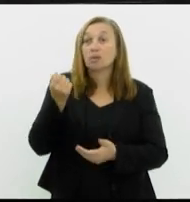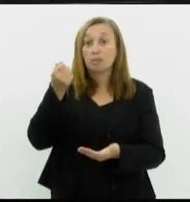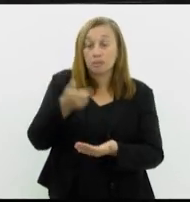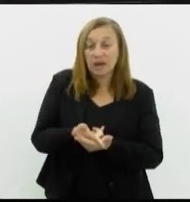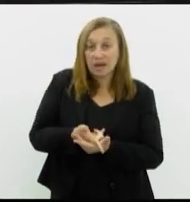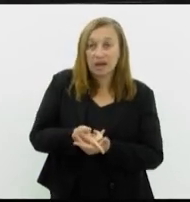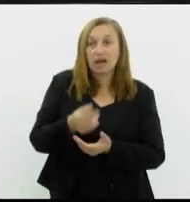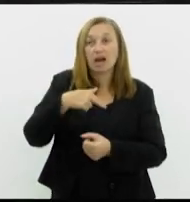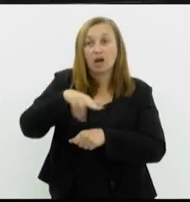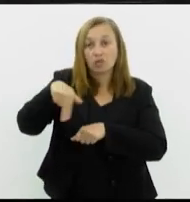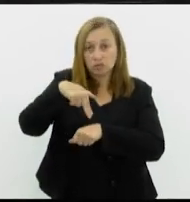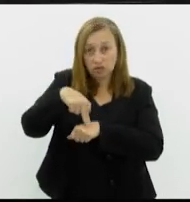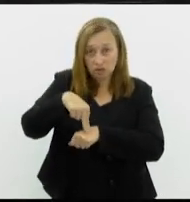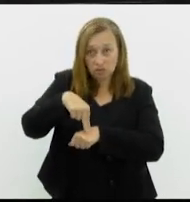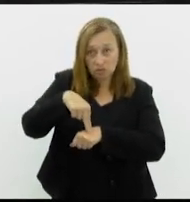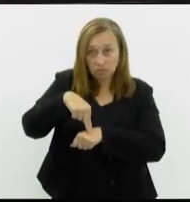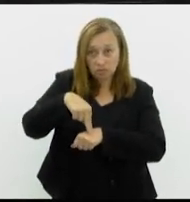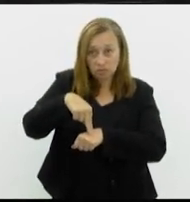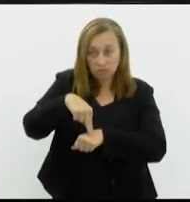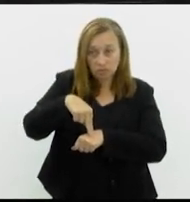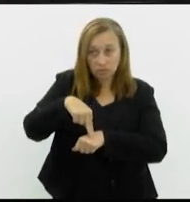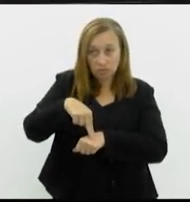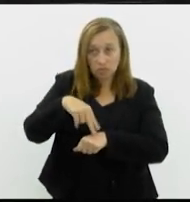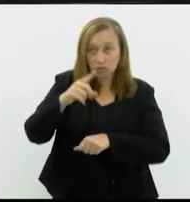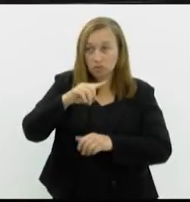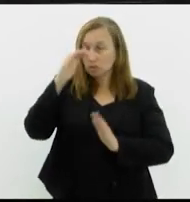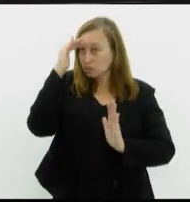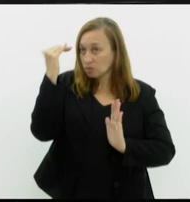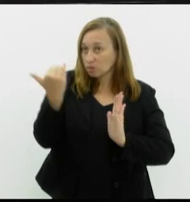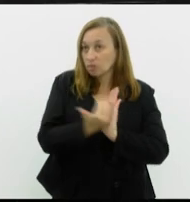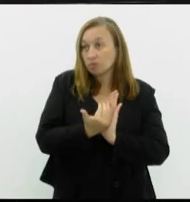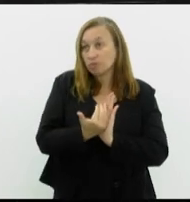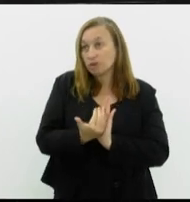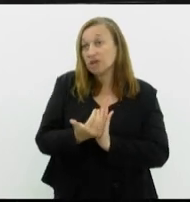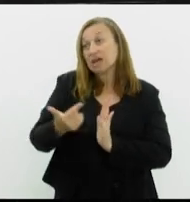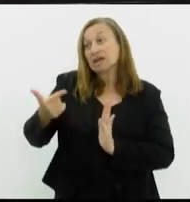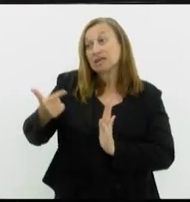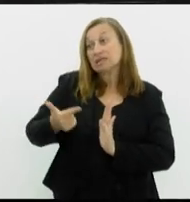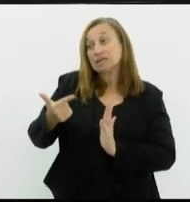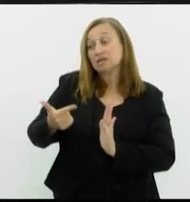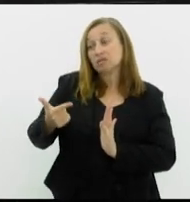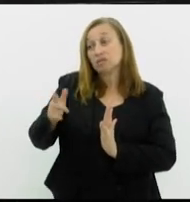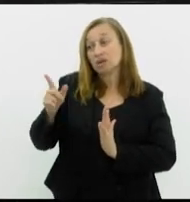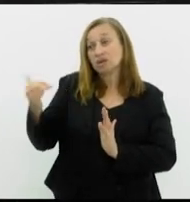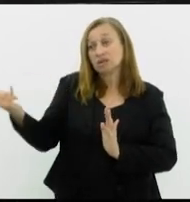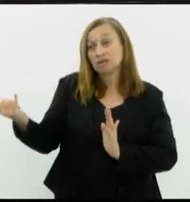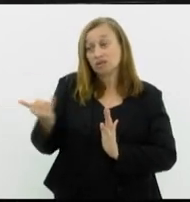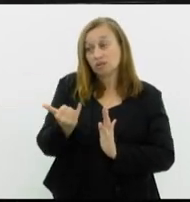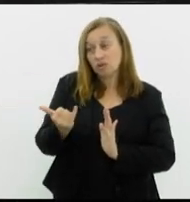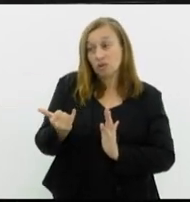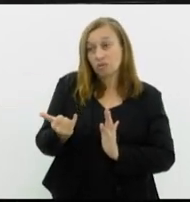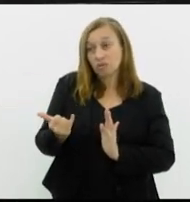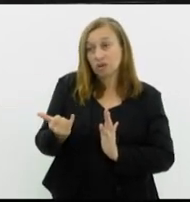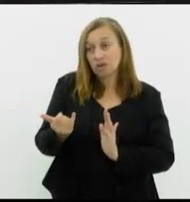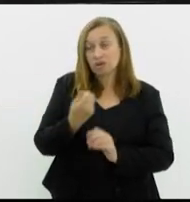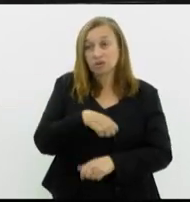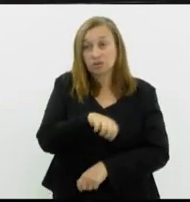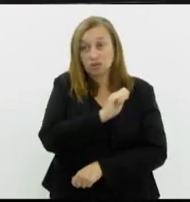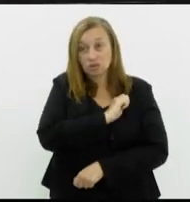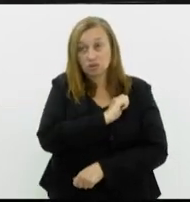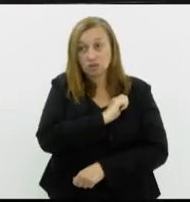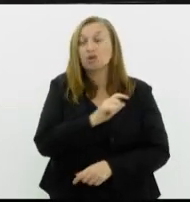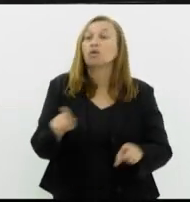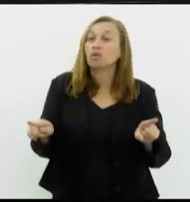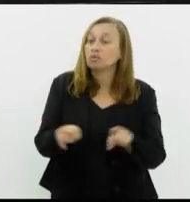União por descumprimento, segundo eles, do regime de recuperação fiscal,